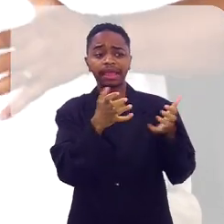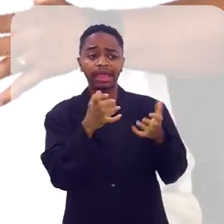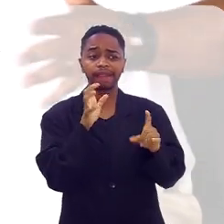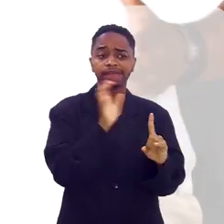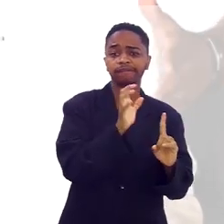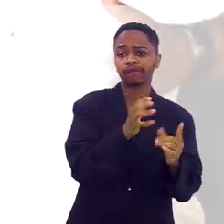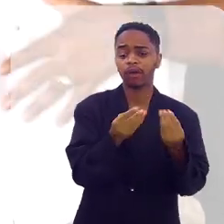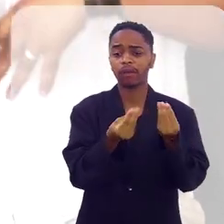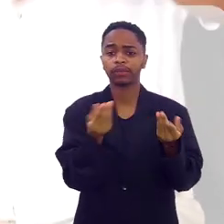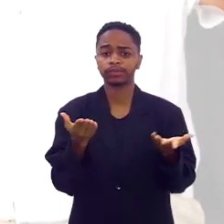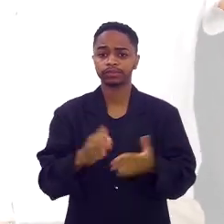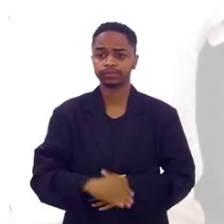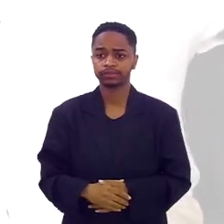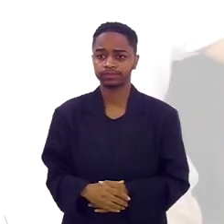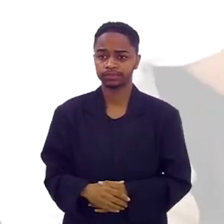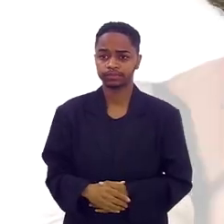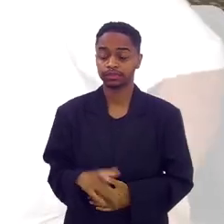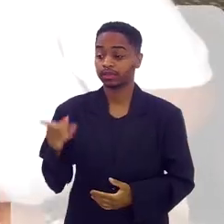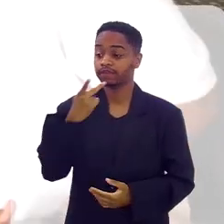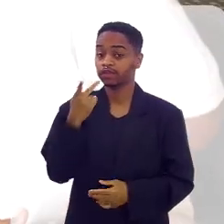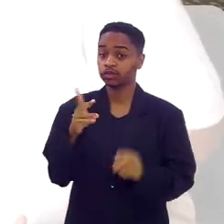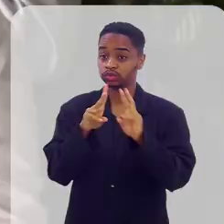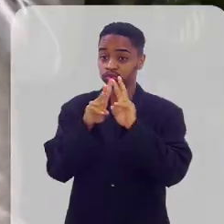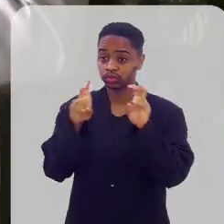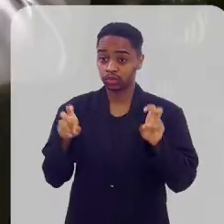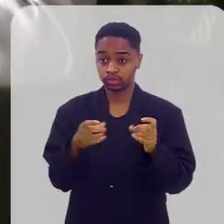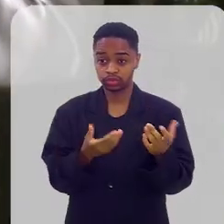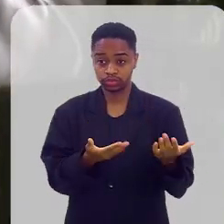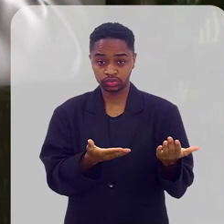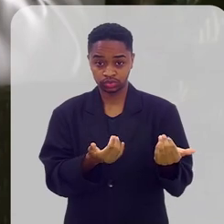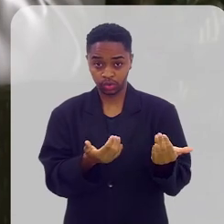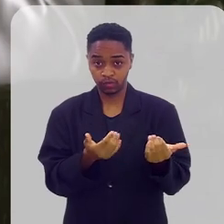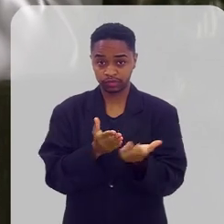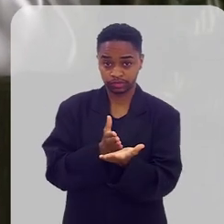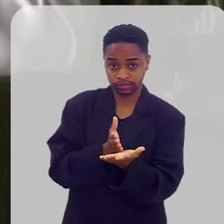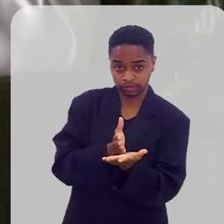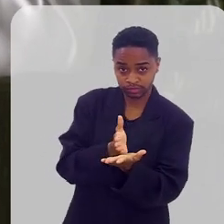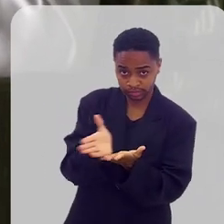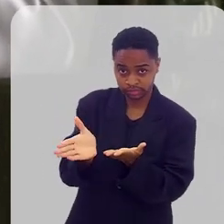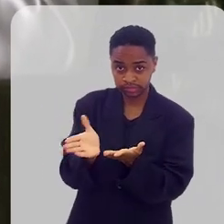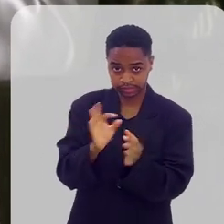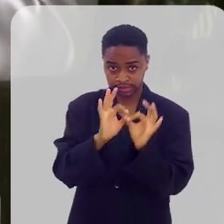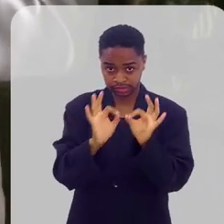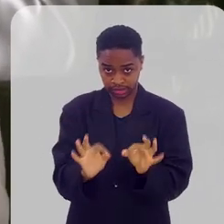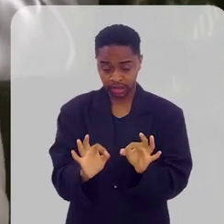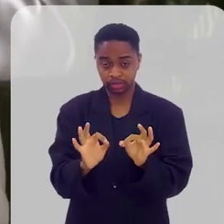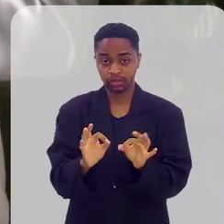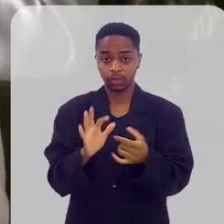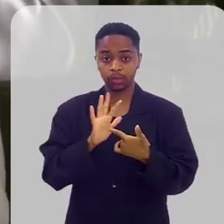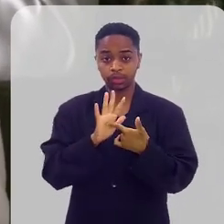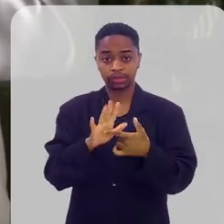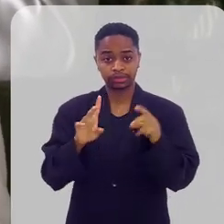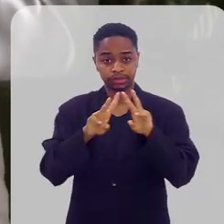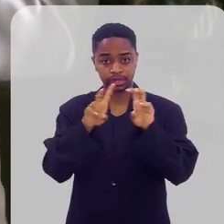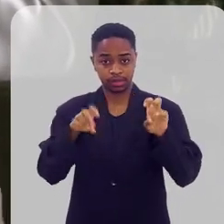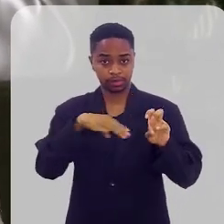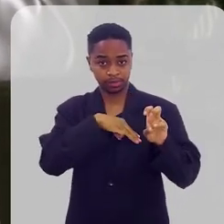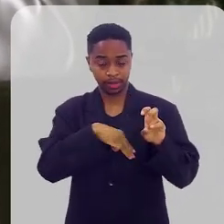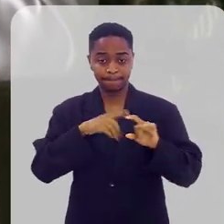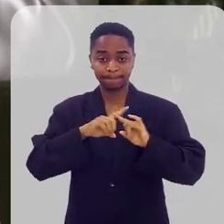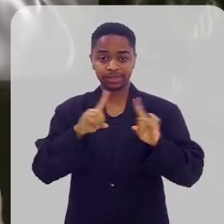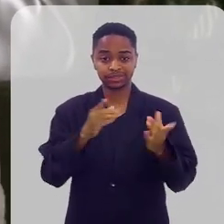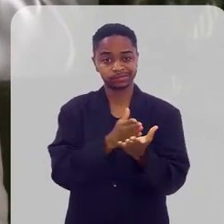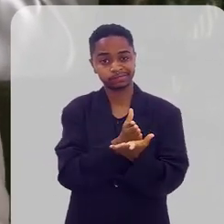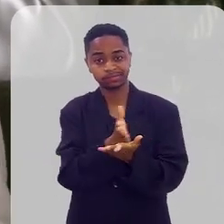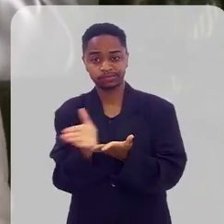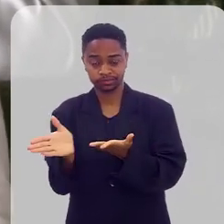como é que é isso, filho? Você falou sobre os jovens se perdendo, trazendo uma parte ministerial, mas ao longo do caminho